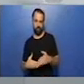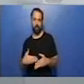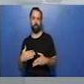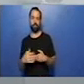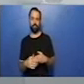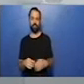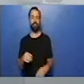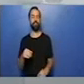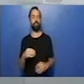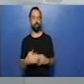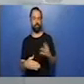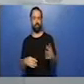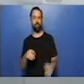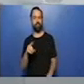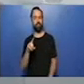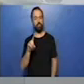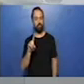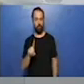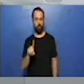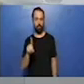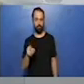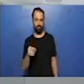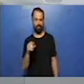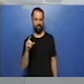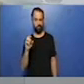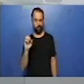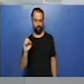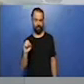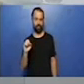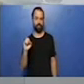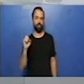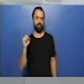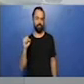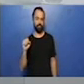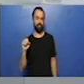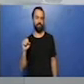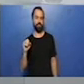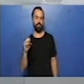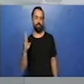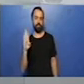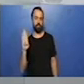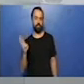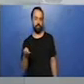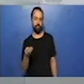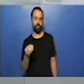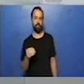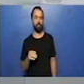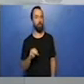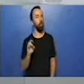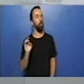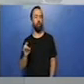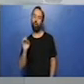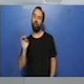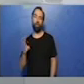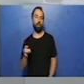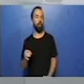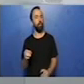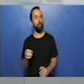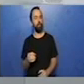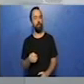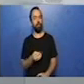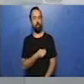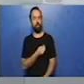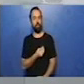bactérias reinaram hegemônicas sozinhas na Terra, até que desenvolveu um tipo de célula diferente, que é a